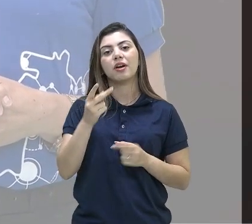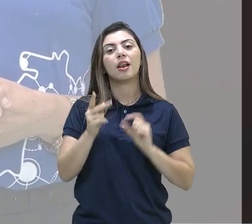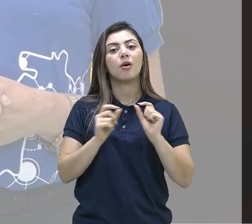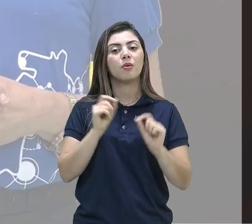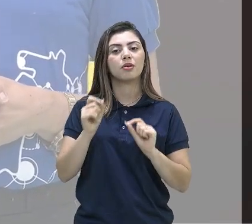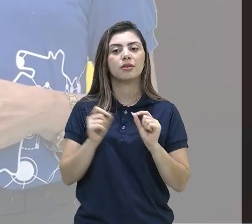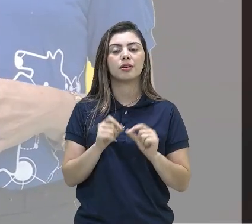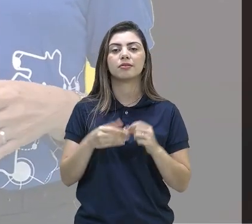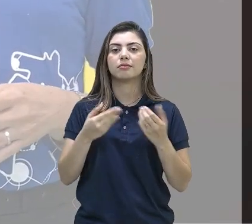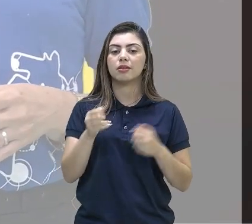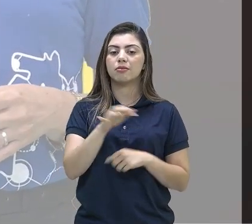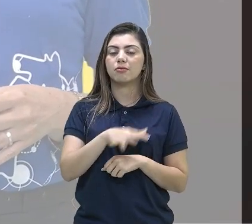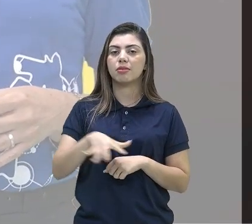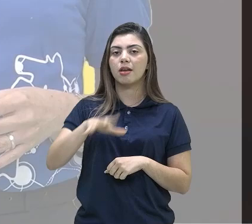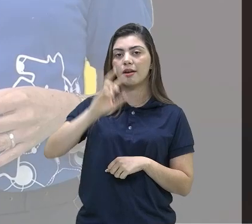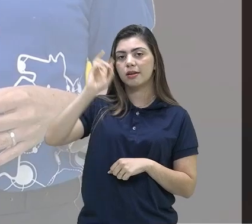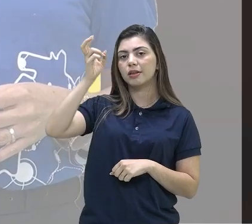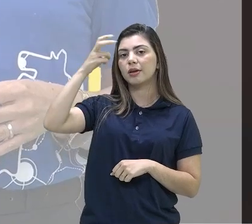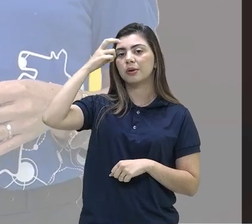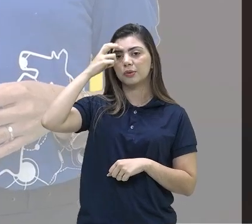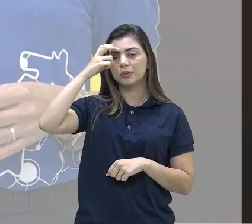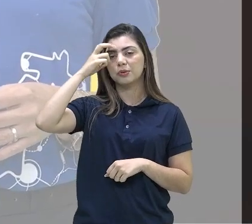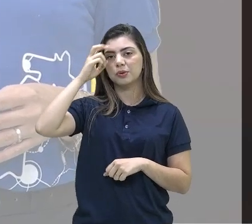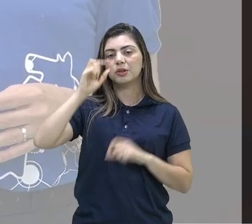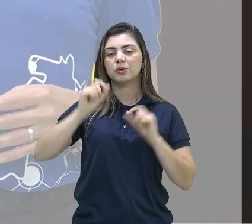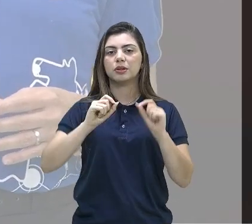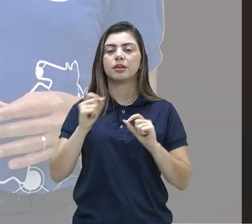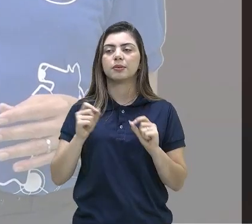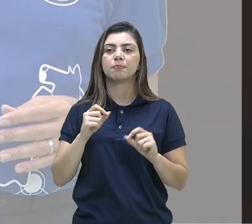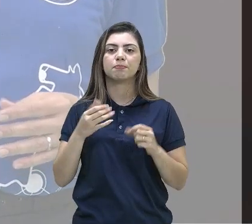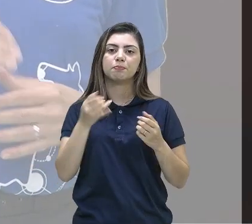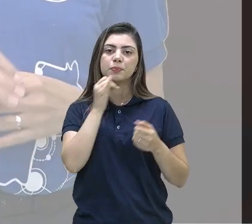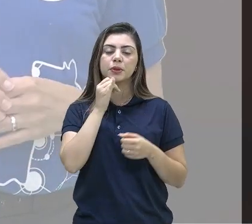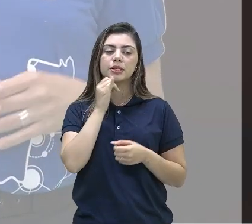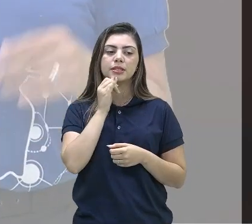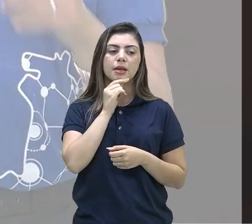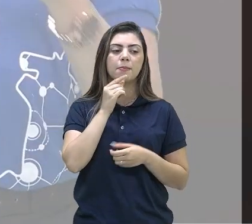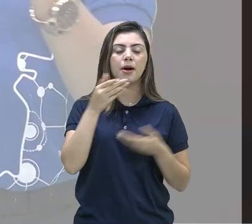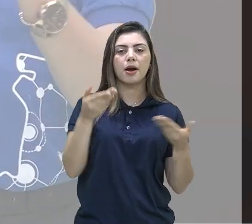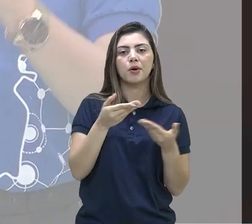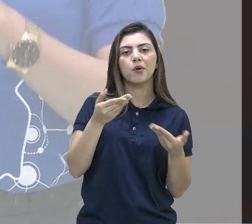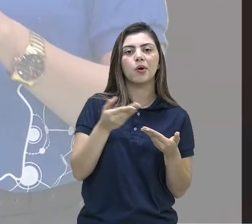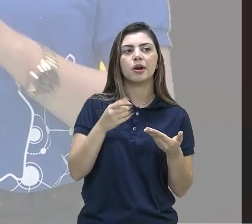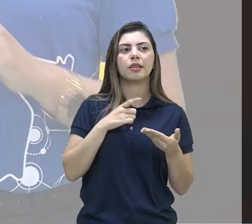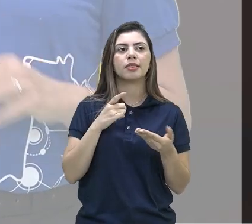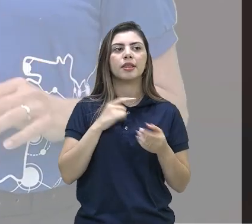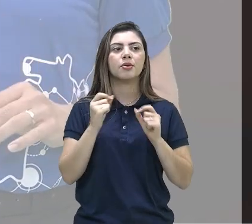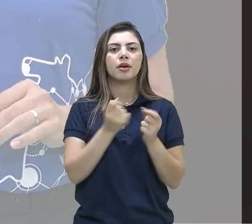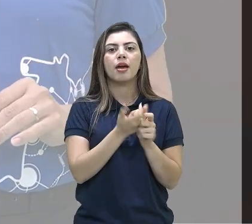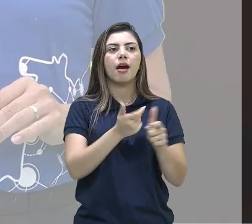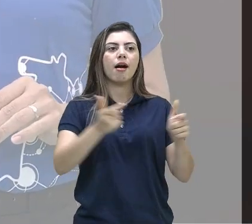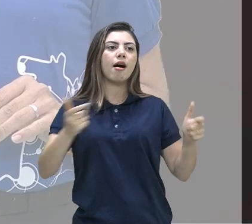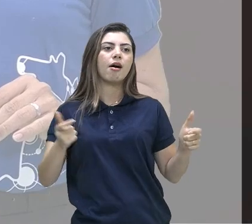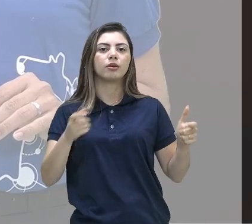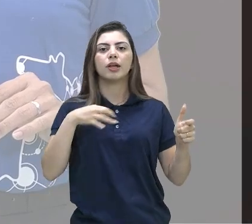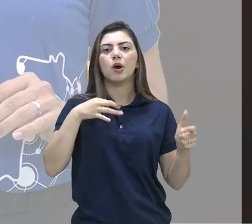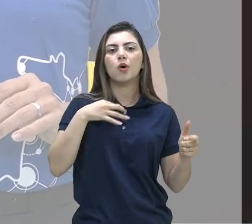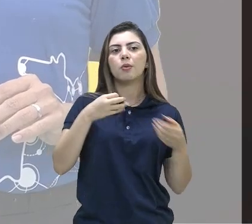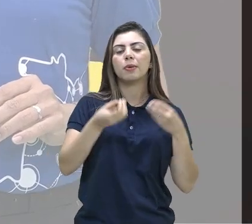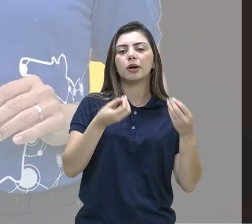a indústria cultural, ela dita, por exemplo, tendências de moda, dita também